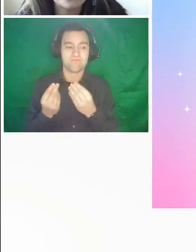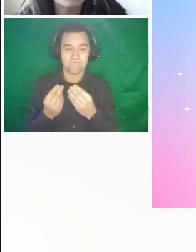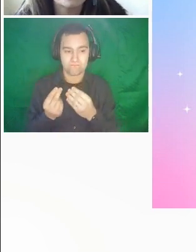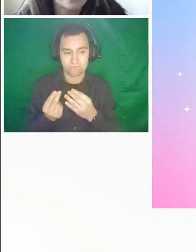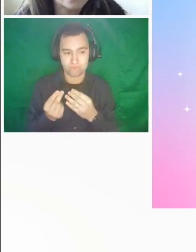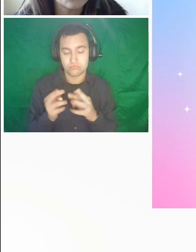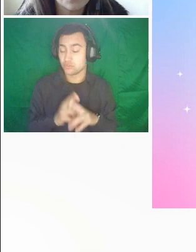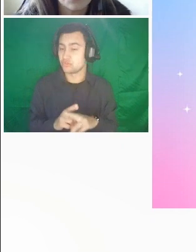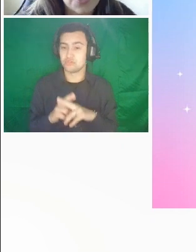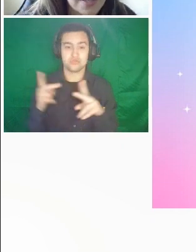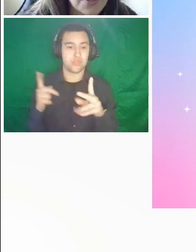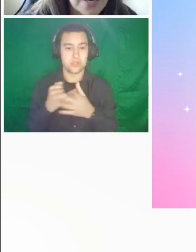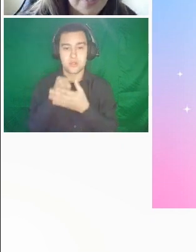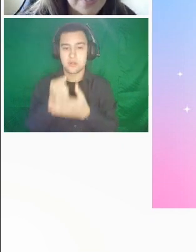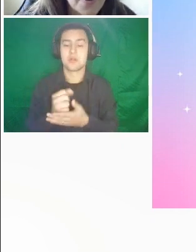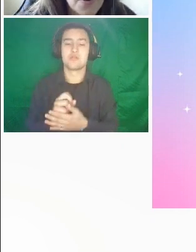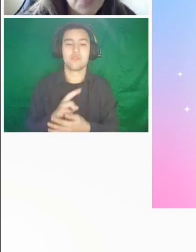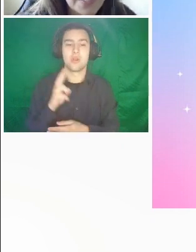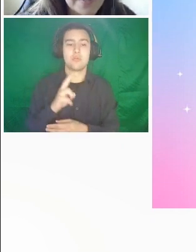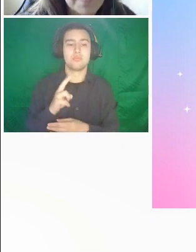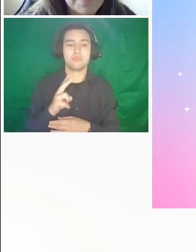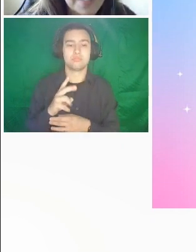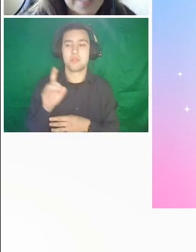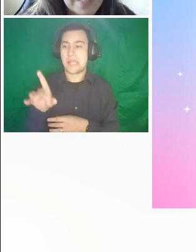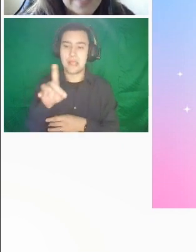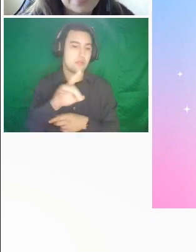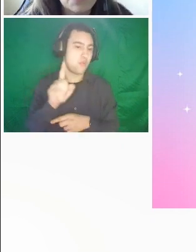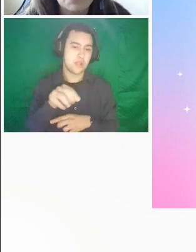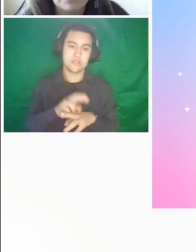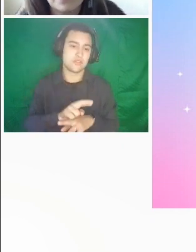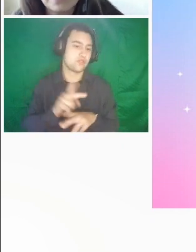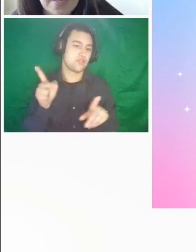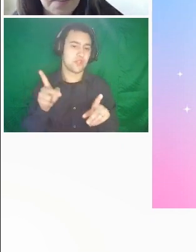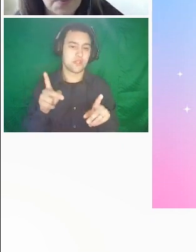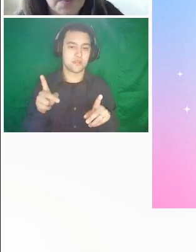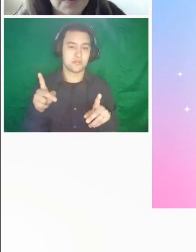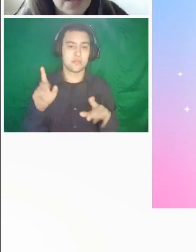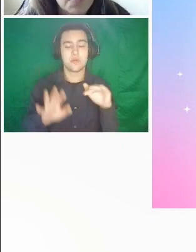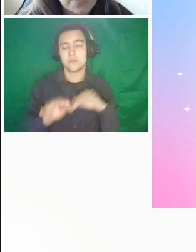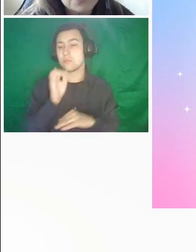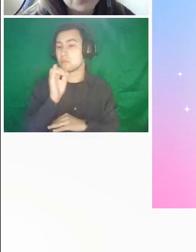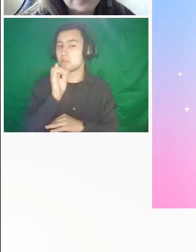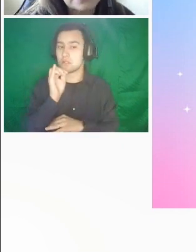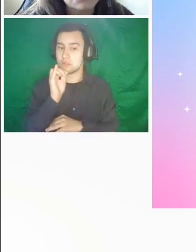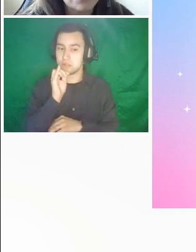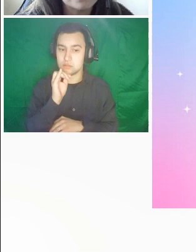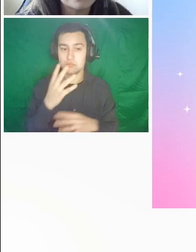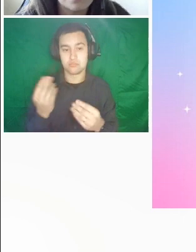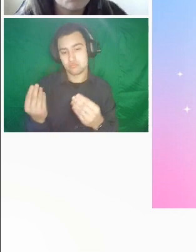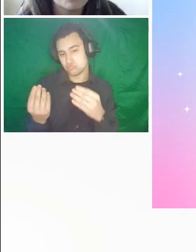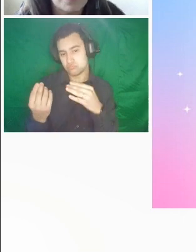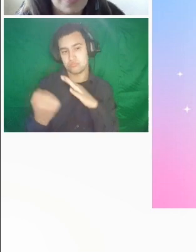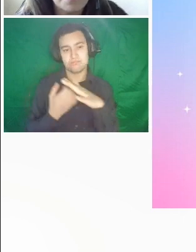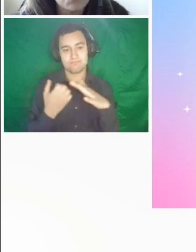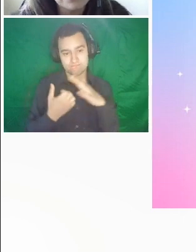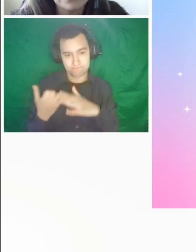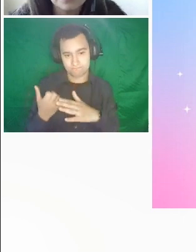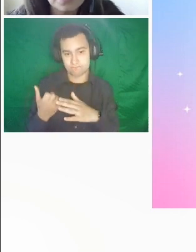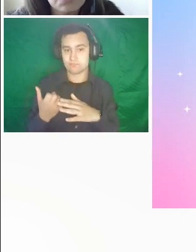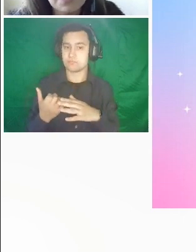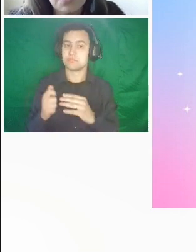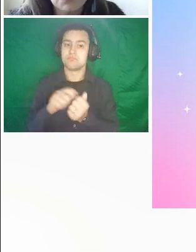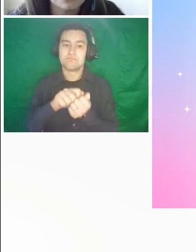diferente a entrega de valor de cada organização é única então exemplo muitas organizações estão